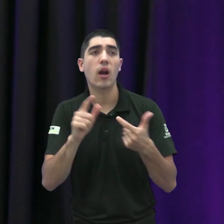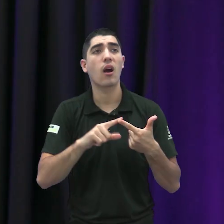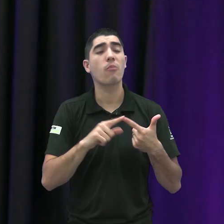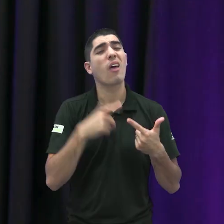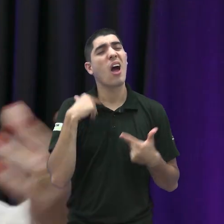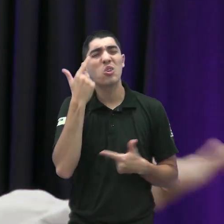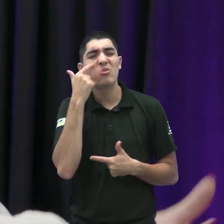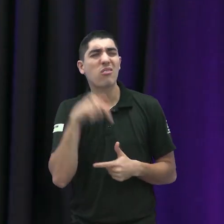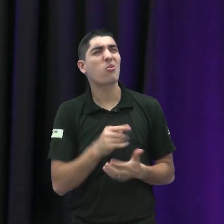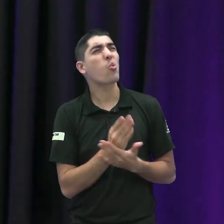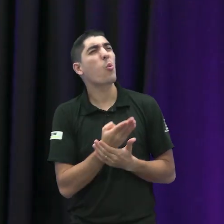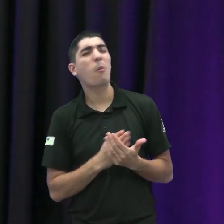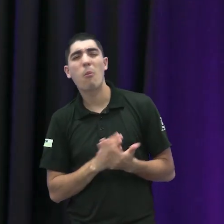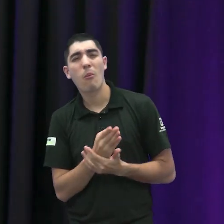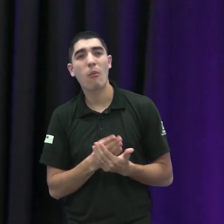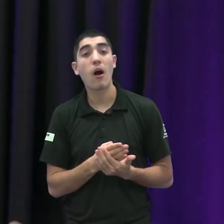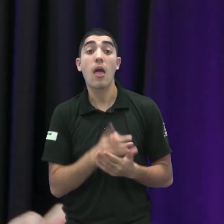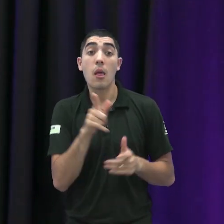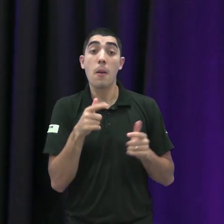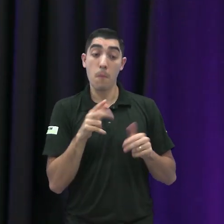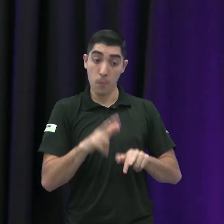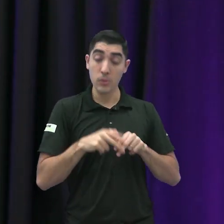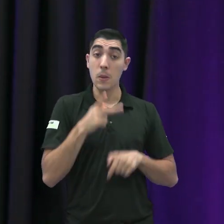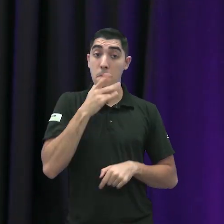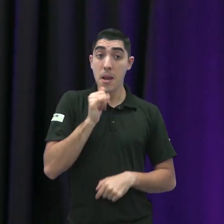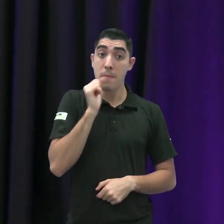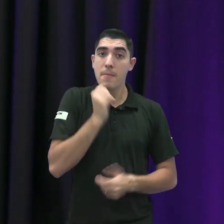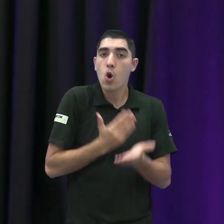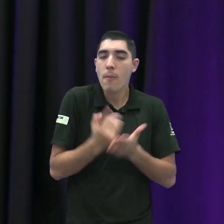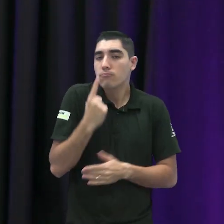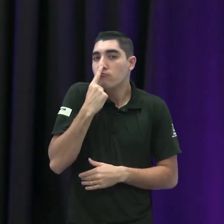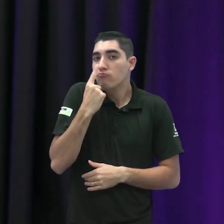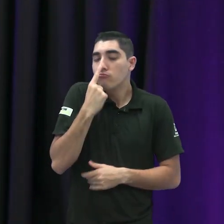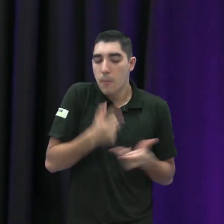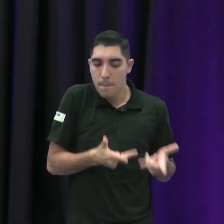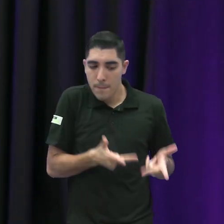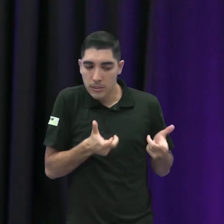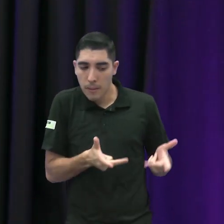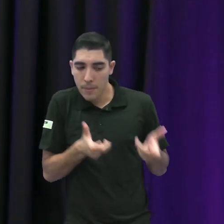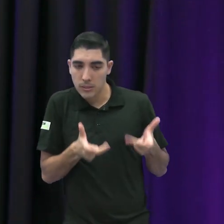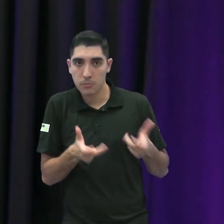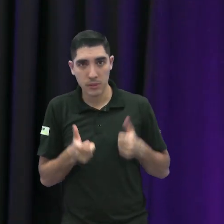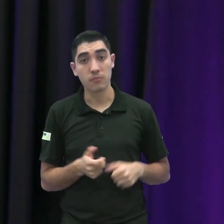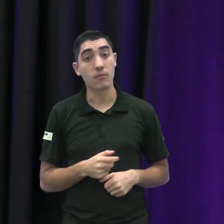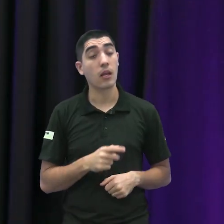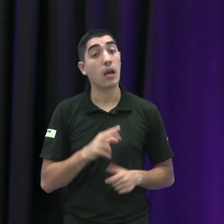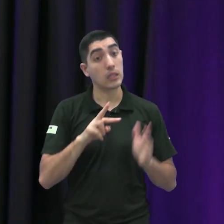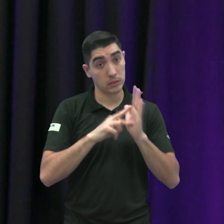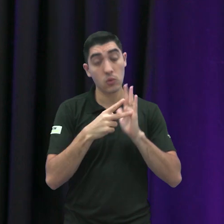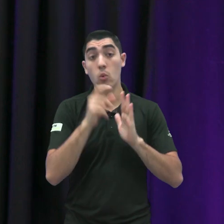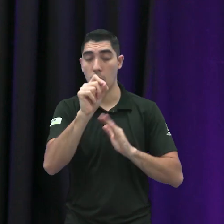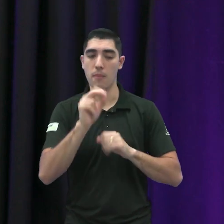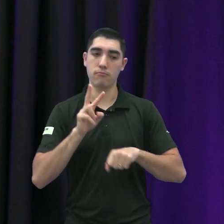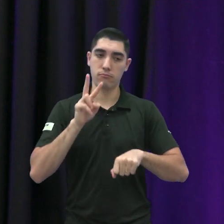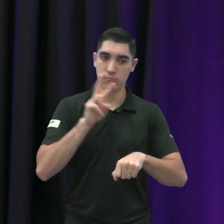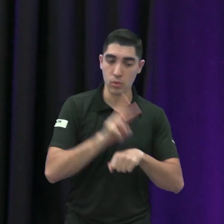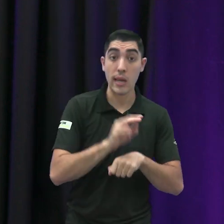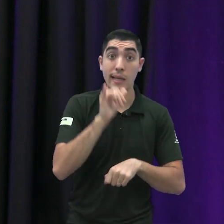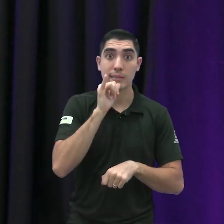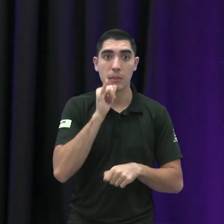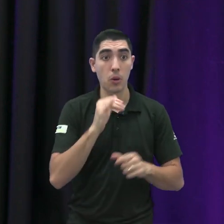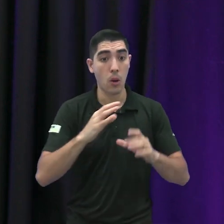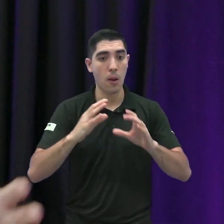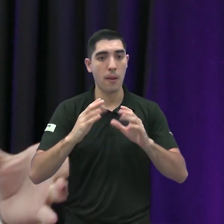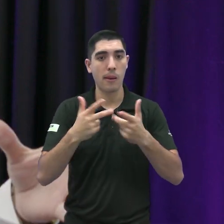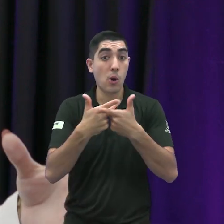é um choro só de sair daquele lugarzinho. Então, desde pequenininha, a gente consegue ter essas observações. Eu falo que, assim, é proteção.